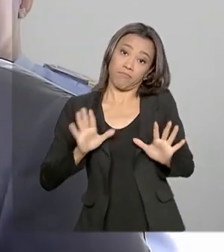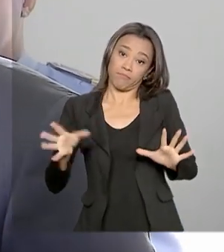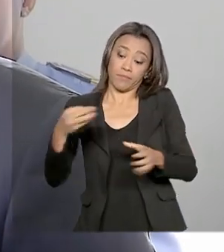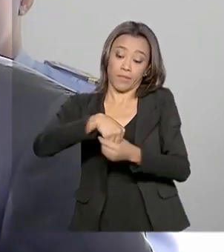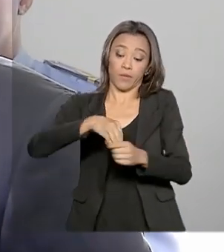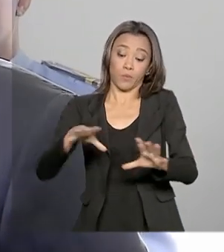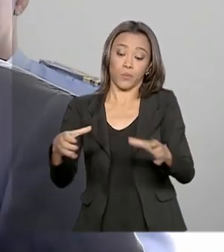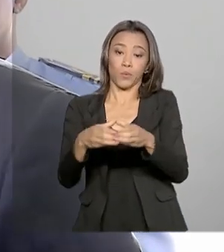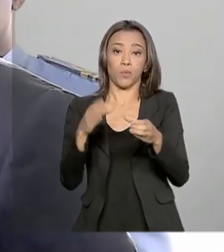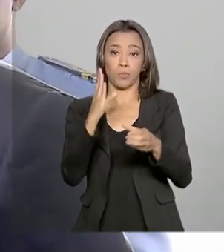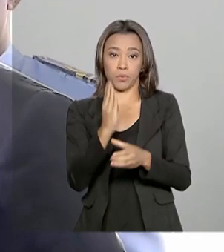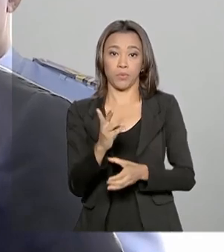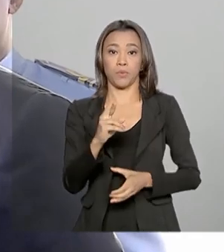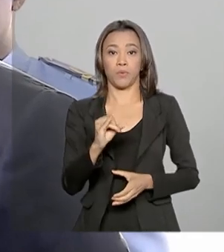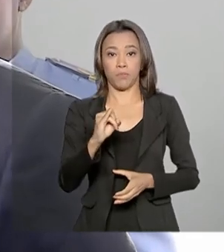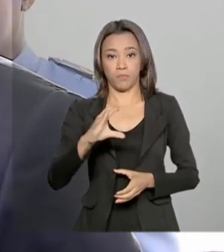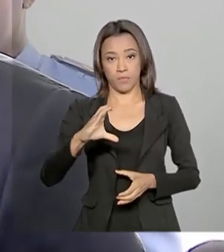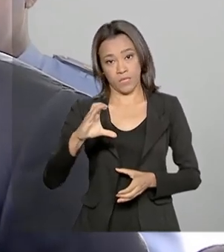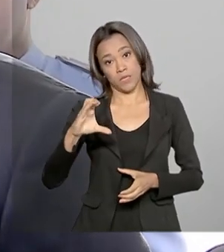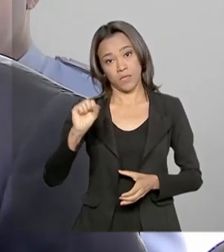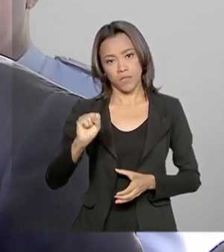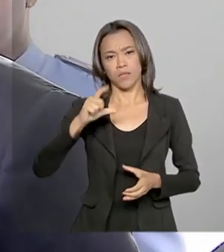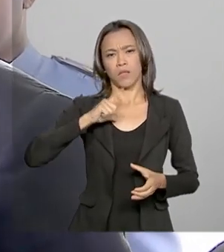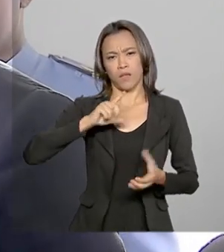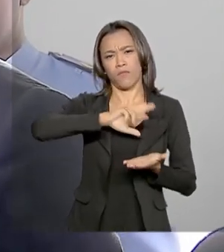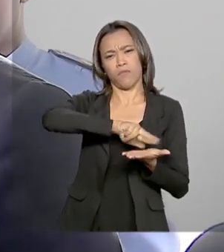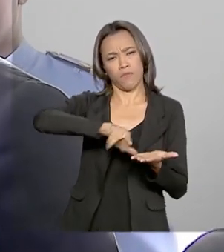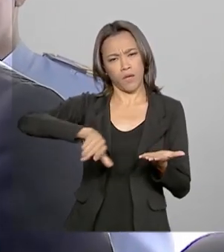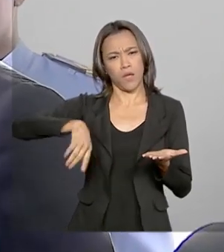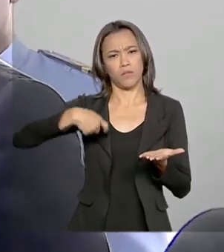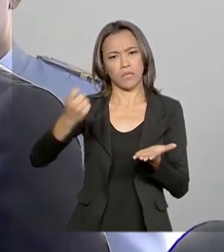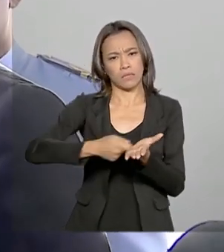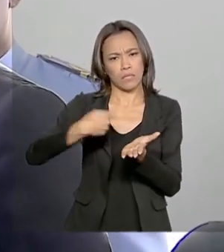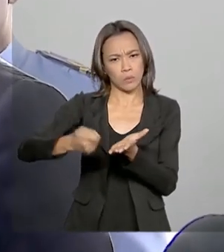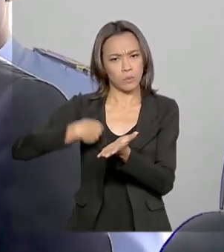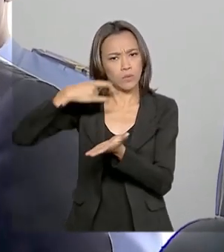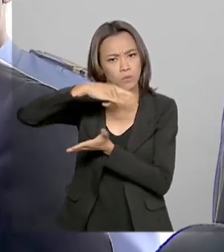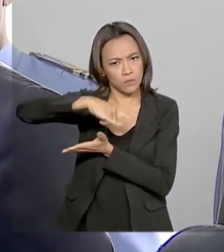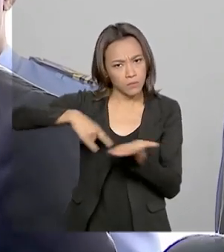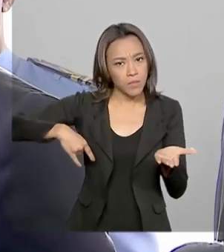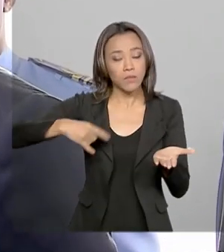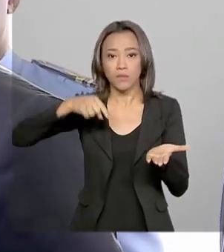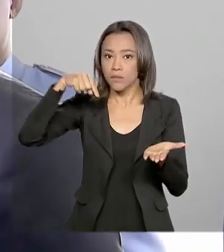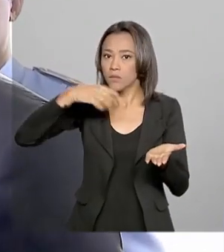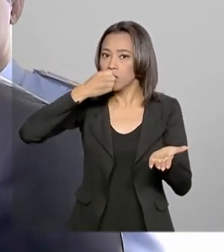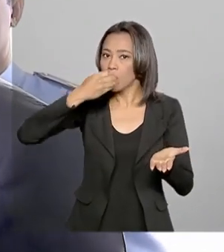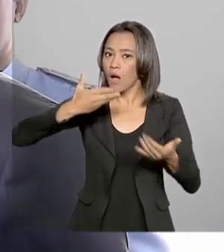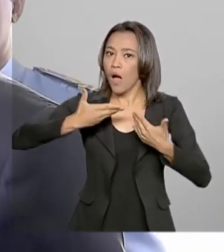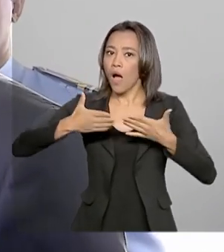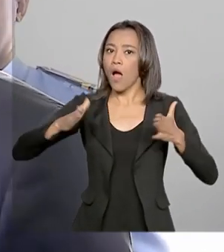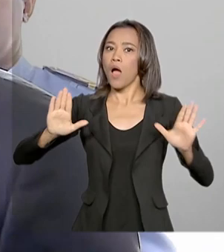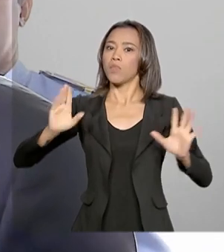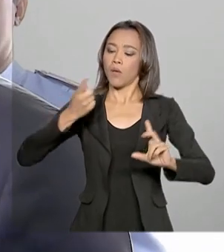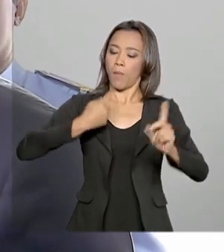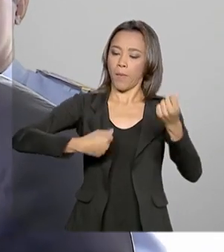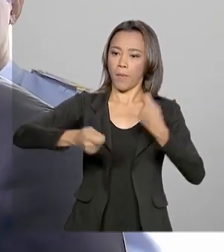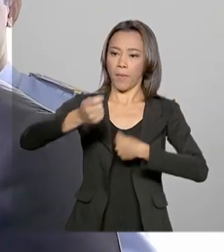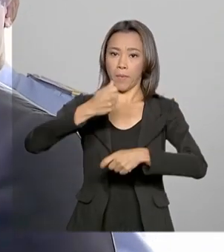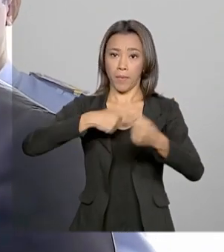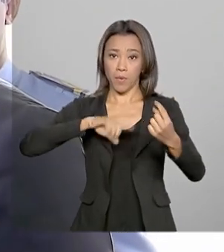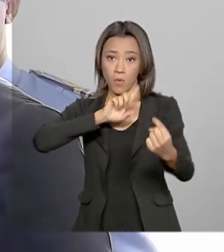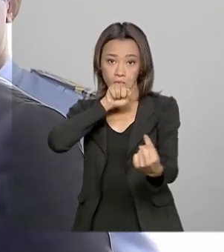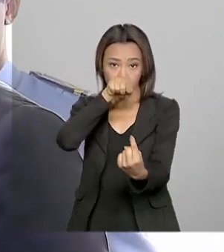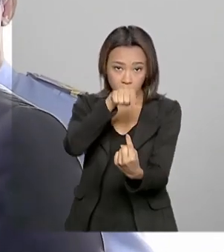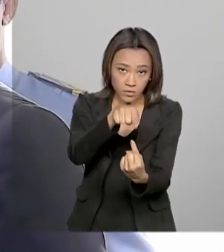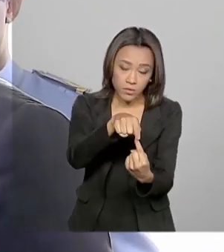Agora, com esses 15 acordos assinados nas mais variadas áreas, abre aí um novo mercado e com a meta, né, vamos colocar ali que